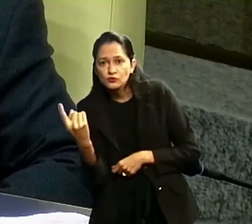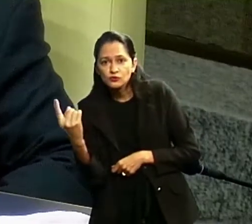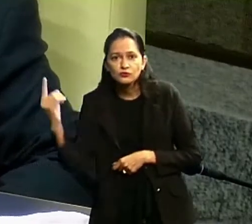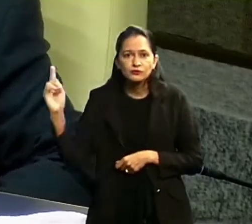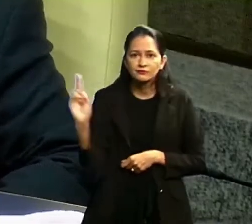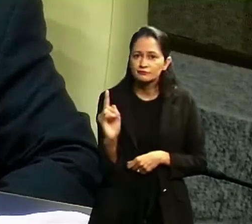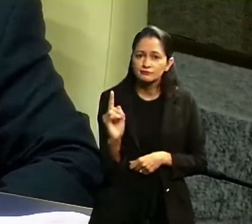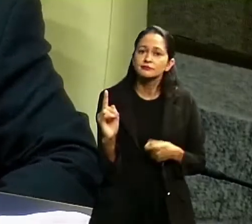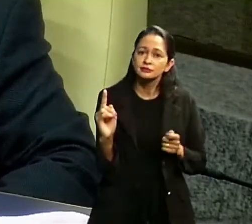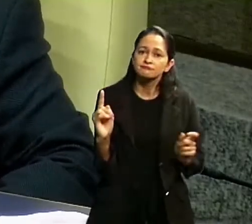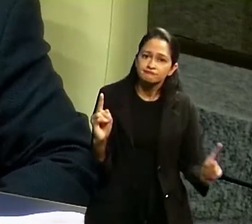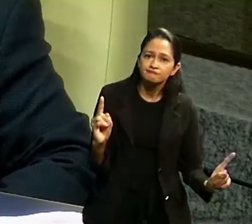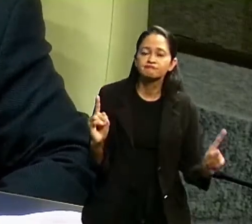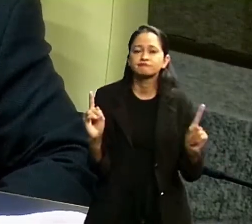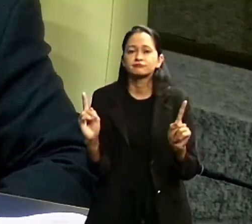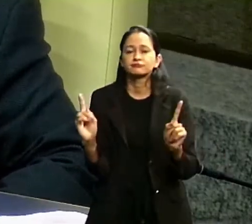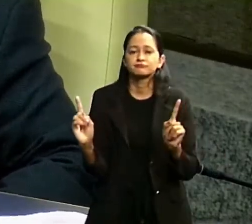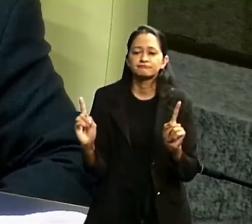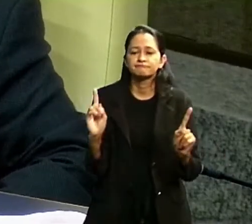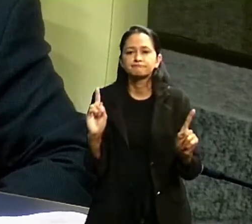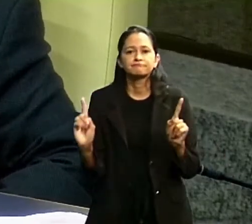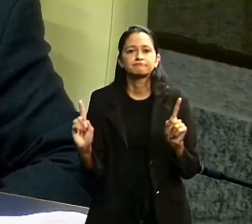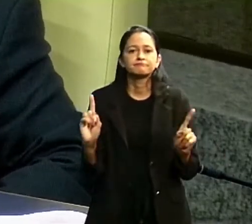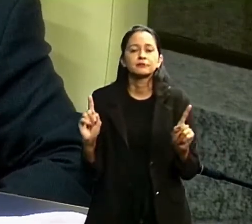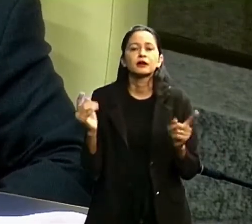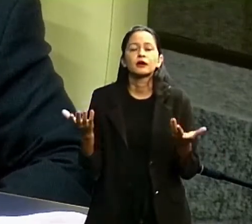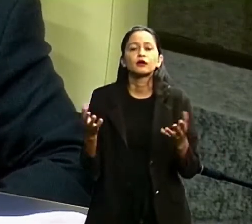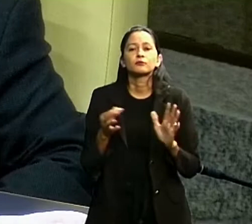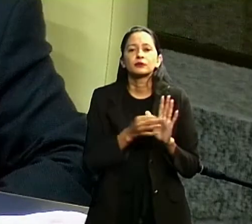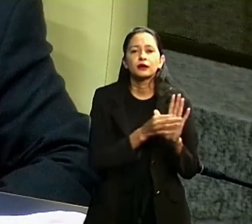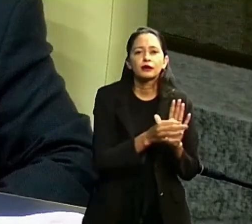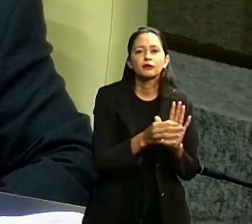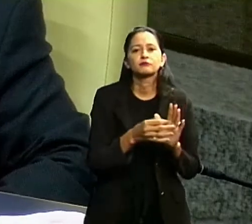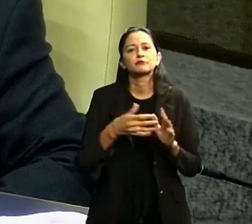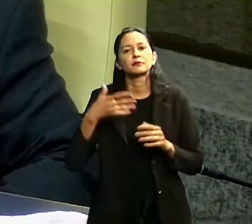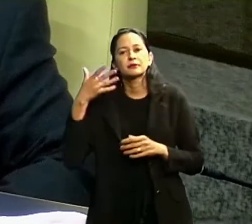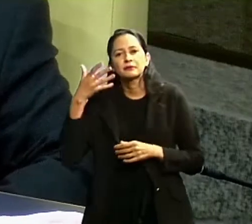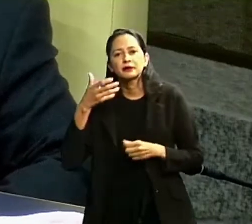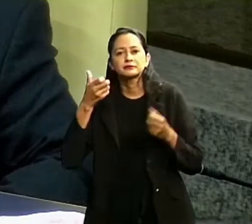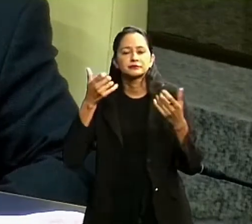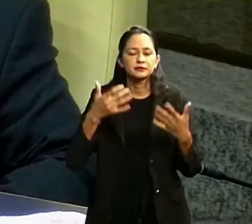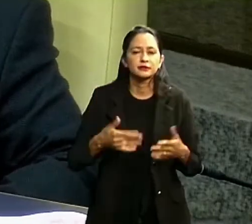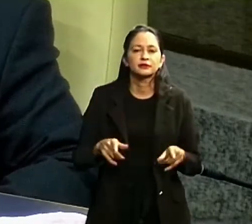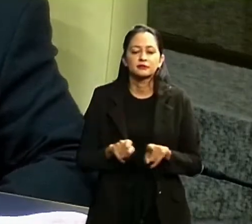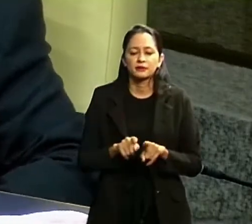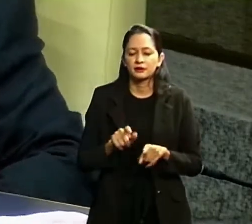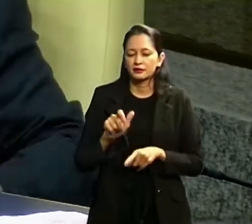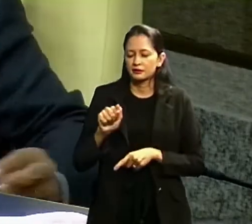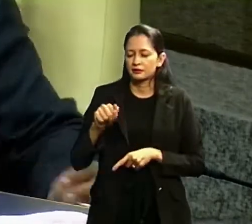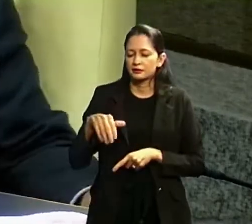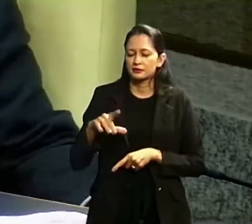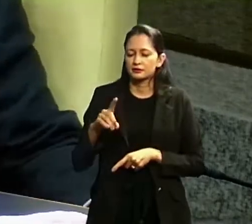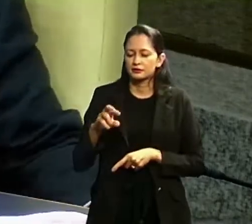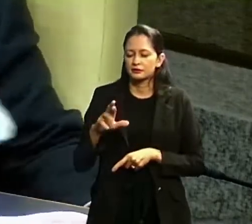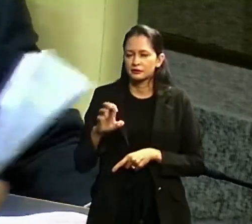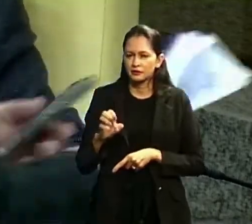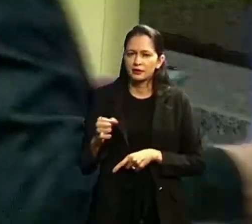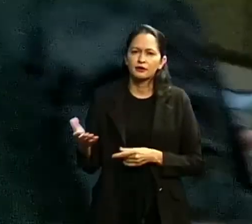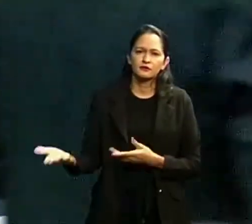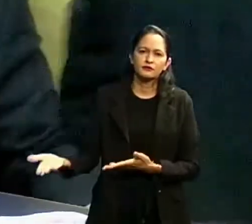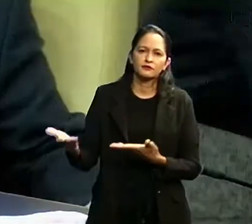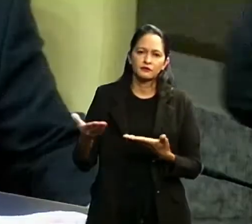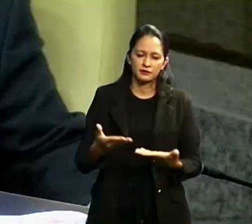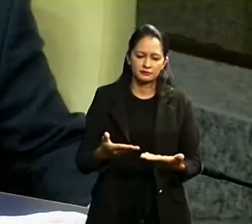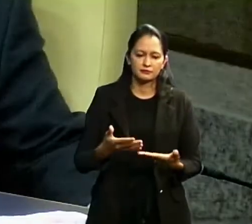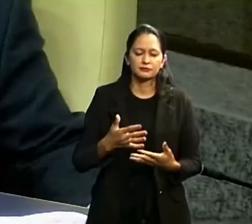que seria interessante, eu queria já fazer um pedido e convidar o presidente André Fortaleza para que viesse aqui.